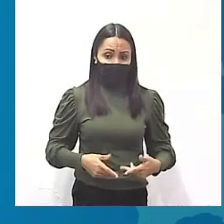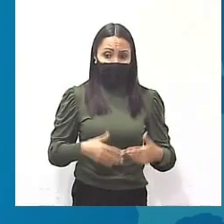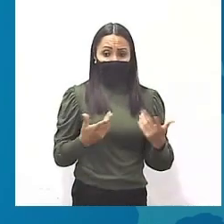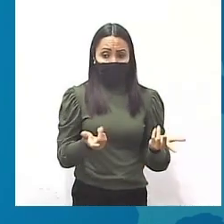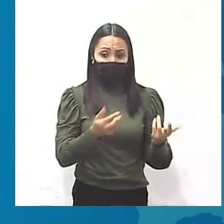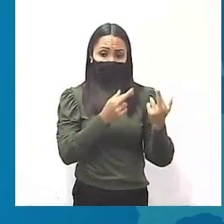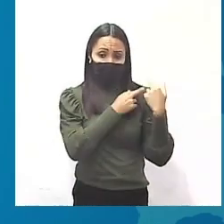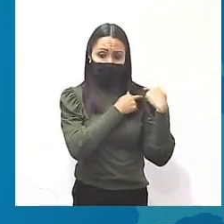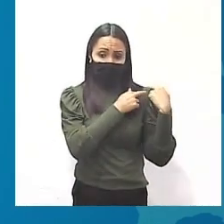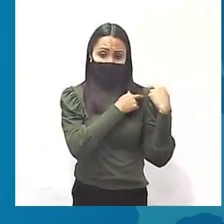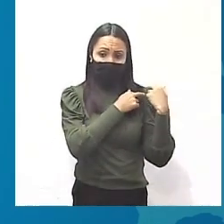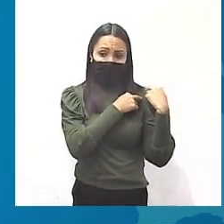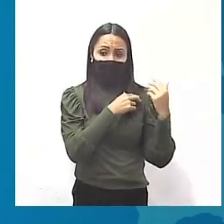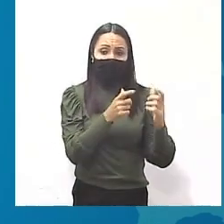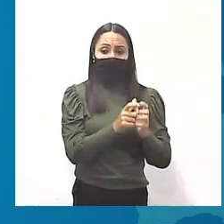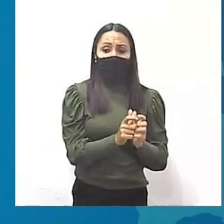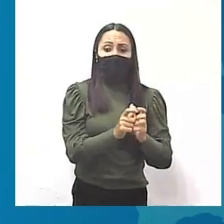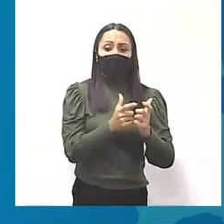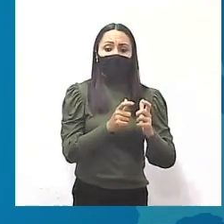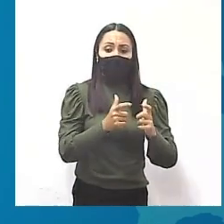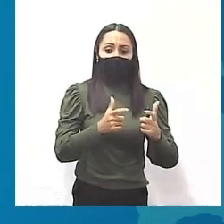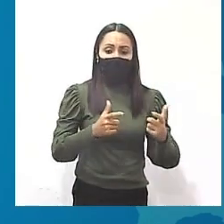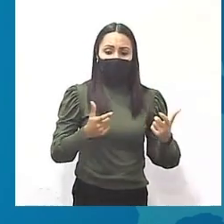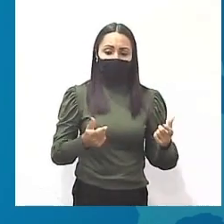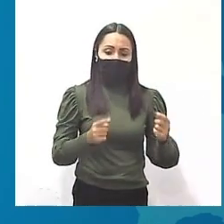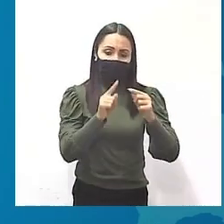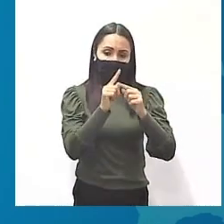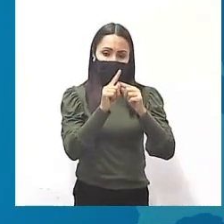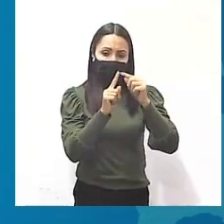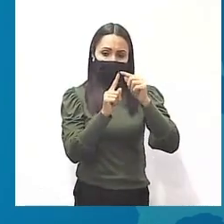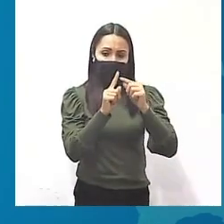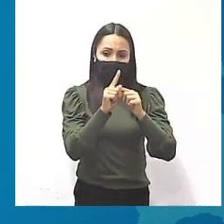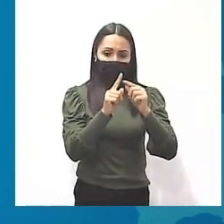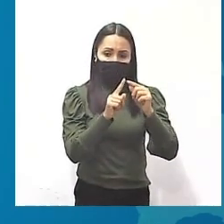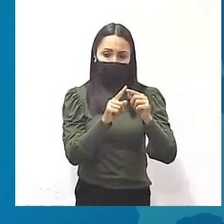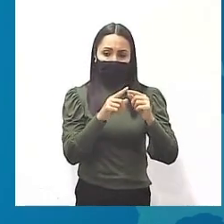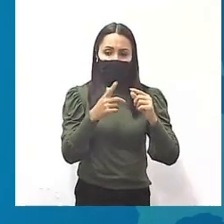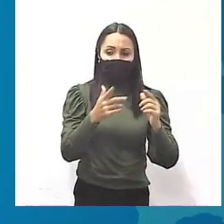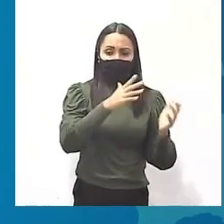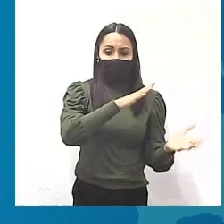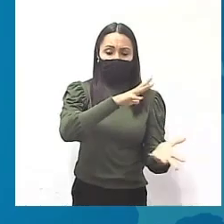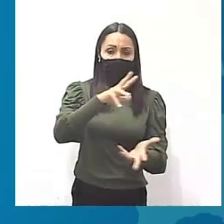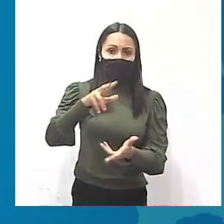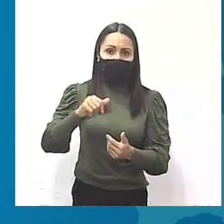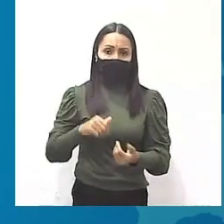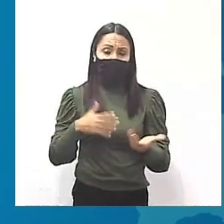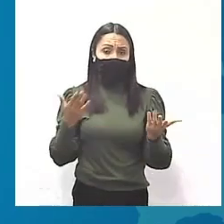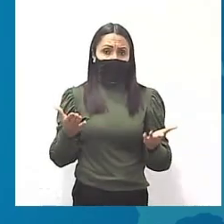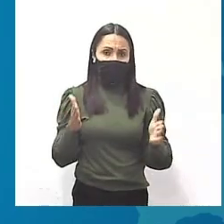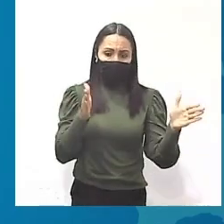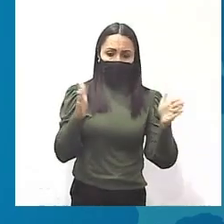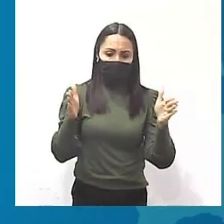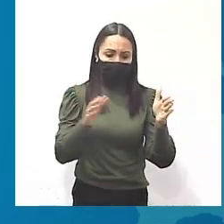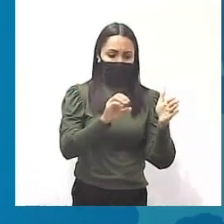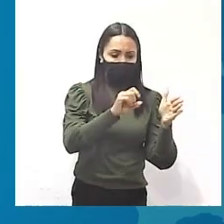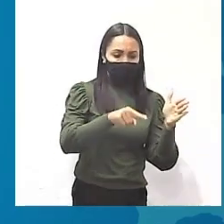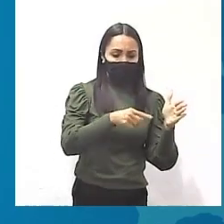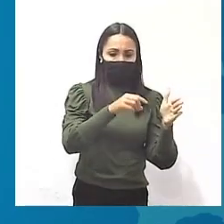foram realmente responsáveis por aumentar a temperatura média global